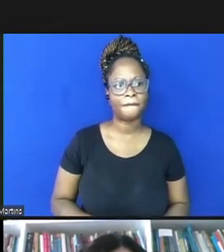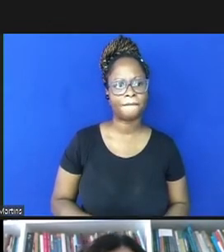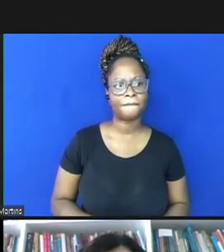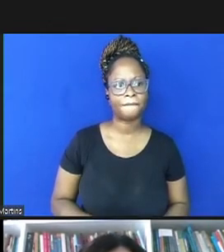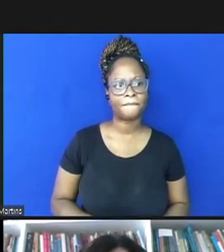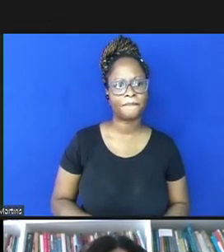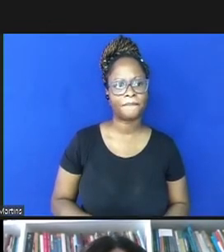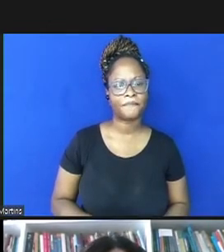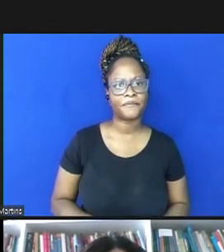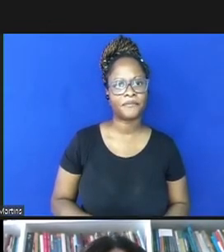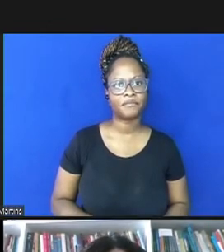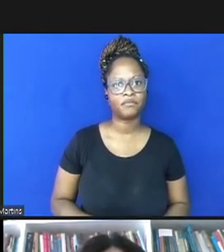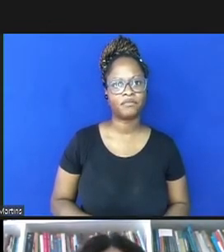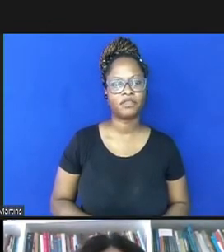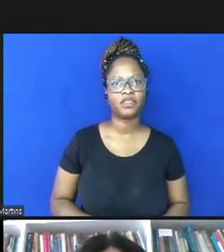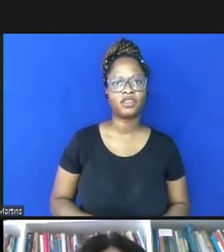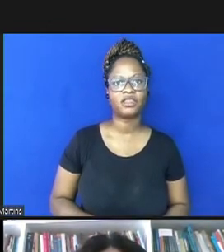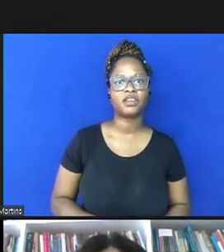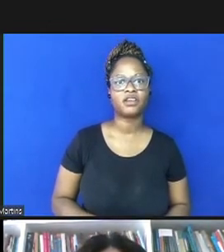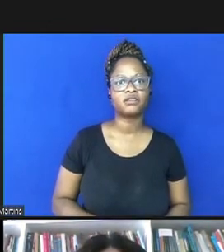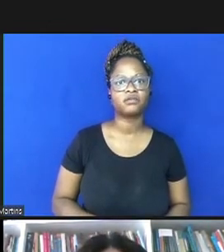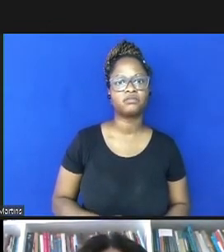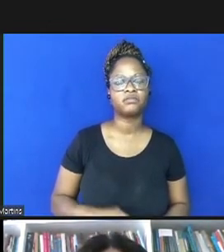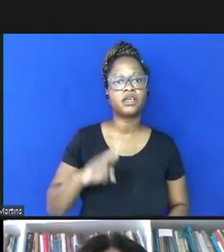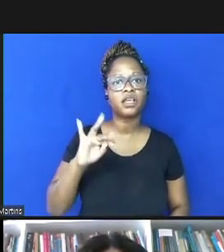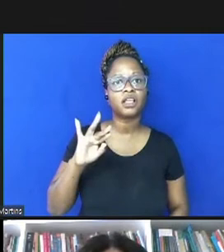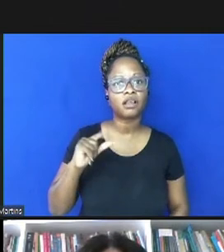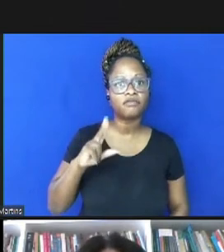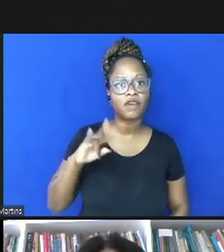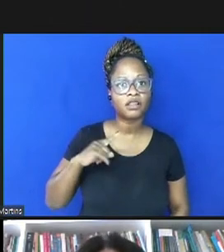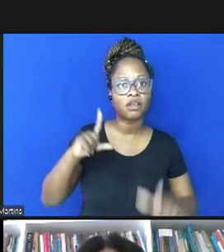Rita, vai tirar uma foto?